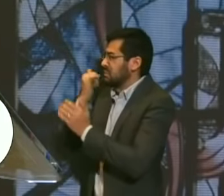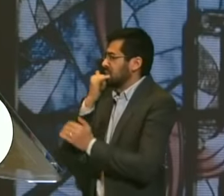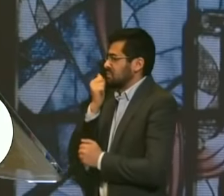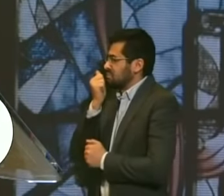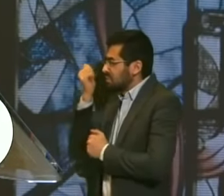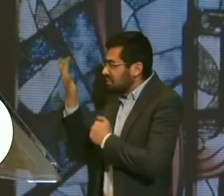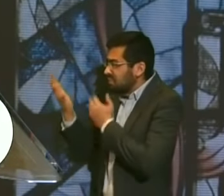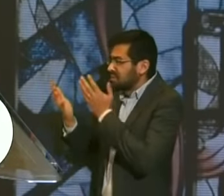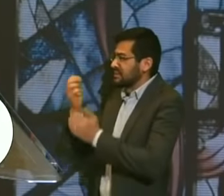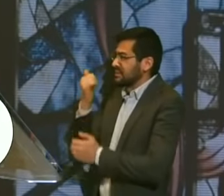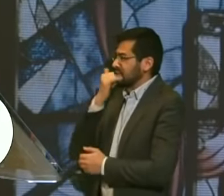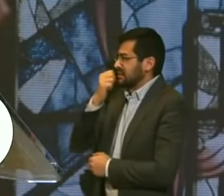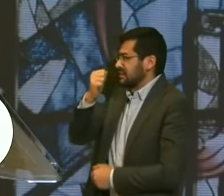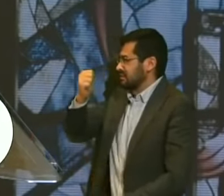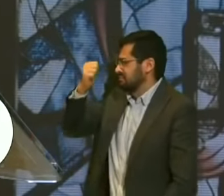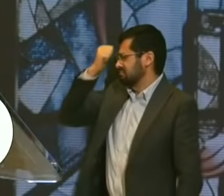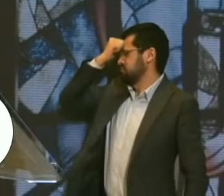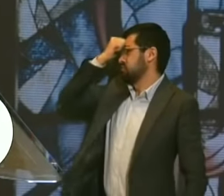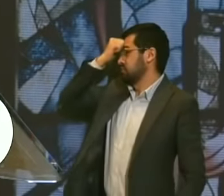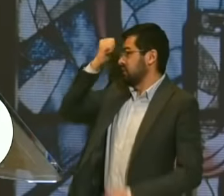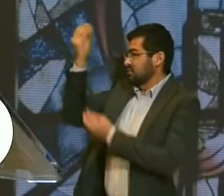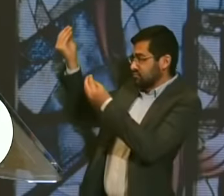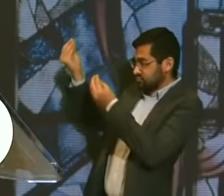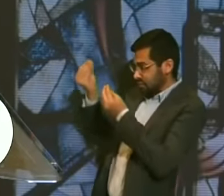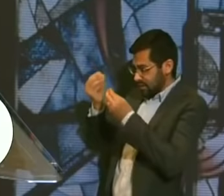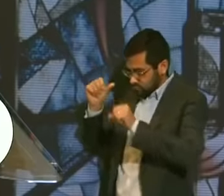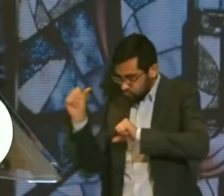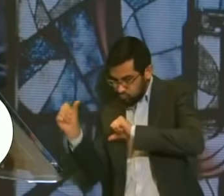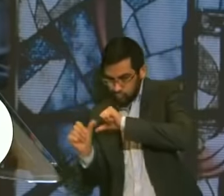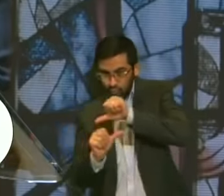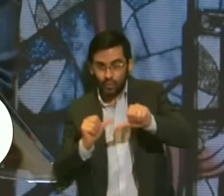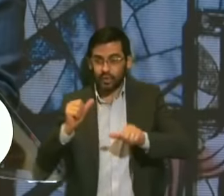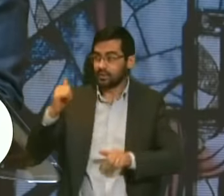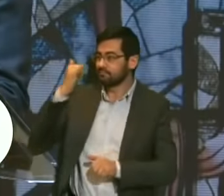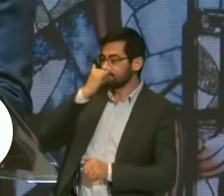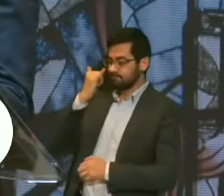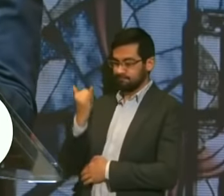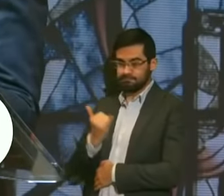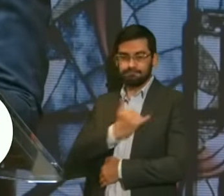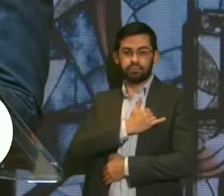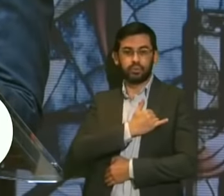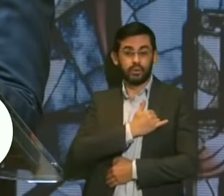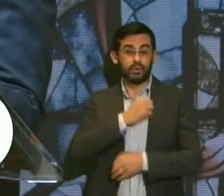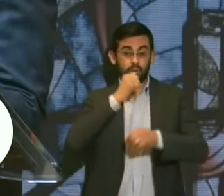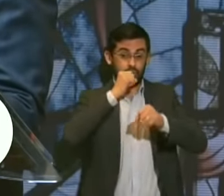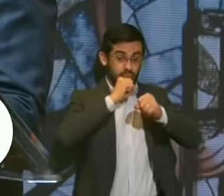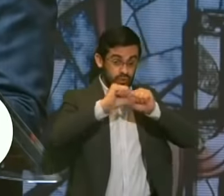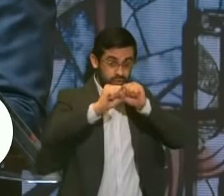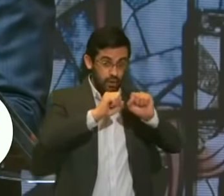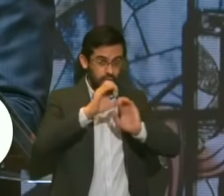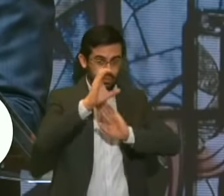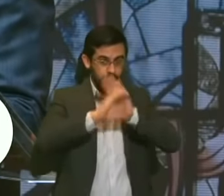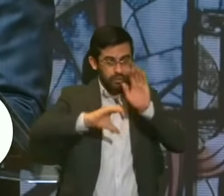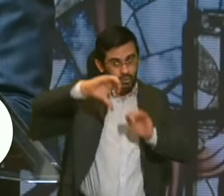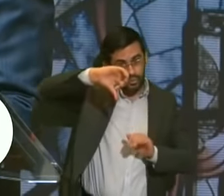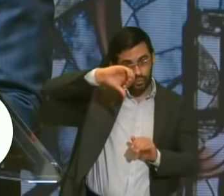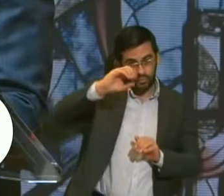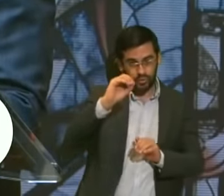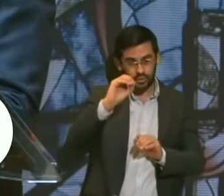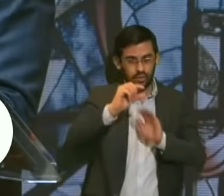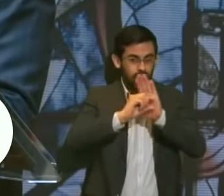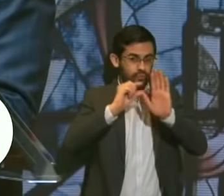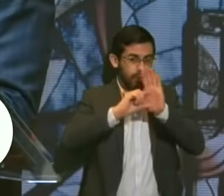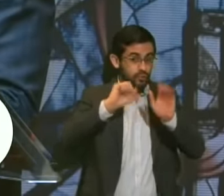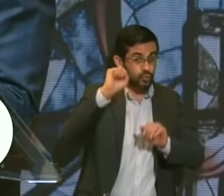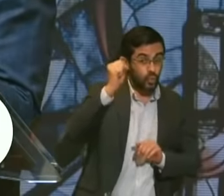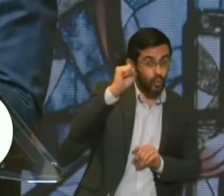sermos perdoados, curados e transformados. E a Bíblia vai dizer isso no Salmo 90, por exemplo, verso 8: